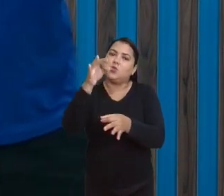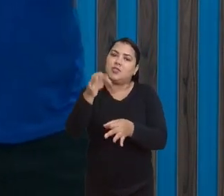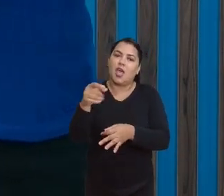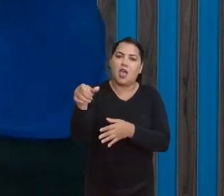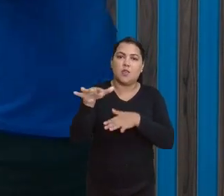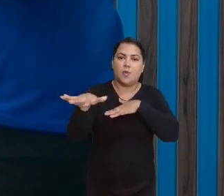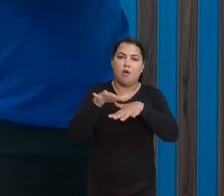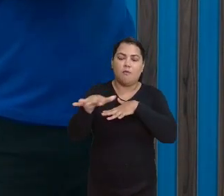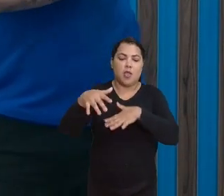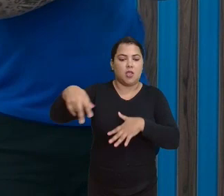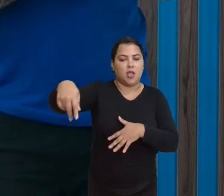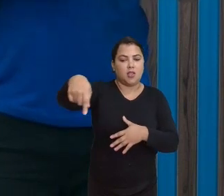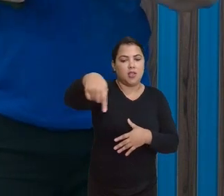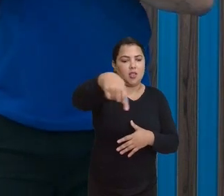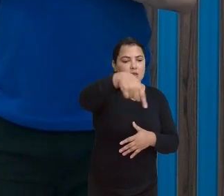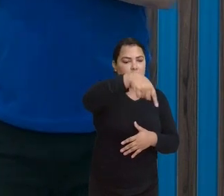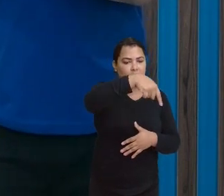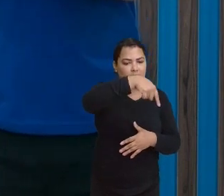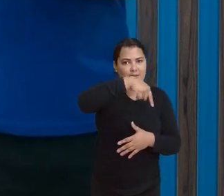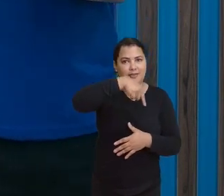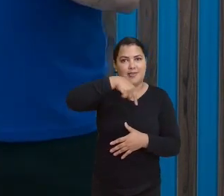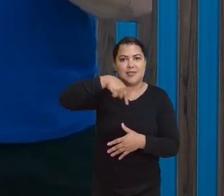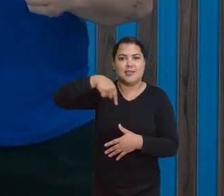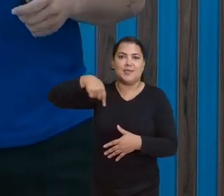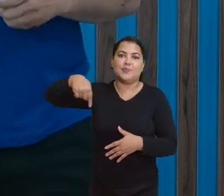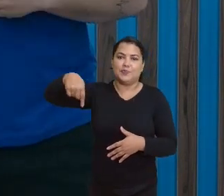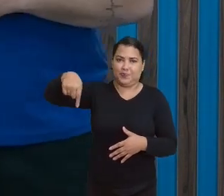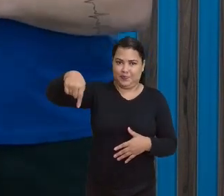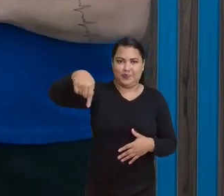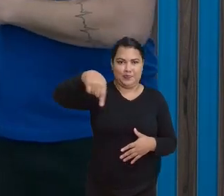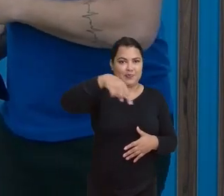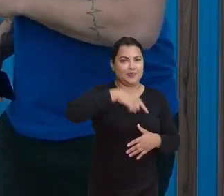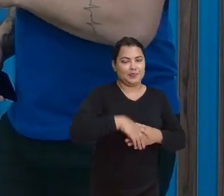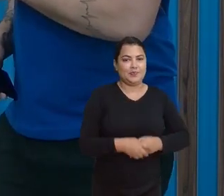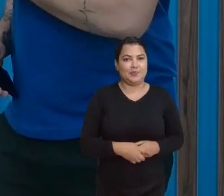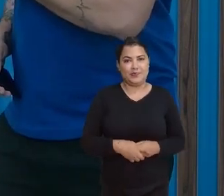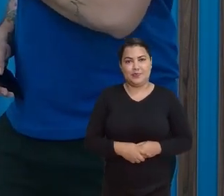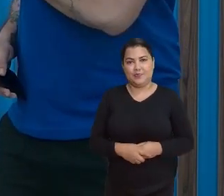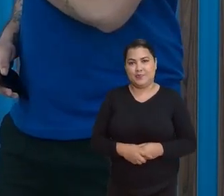aí fazendo com que seja rotativo, né?